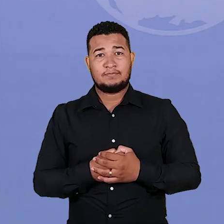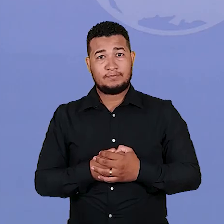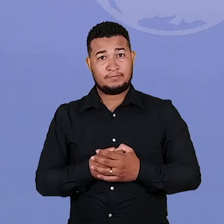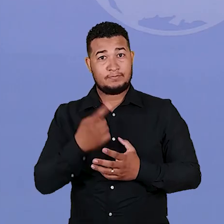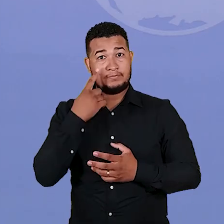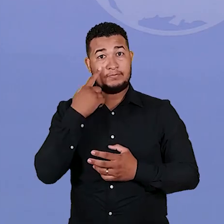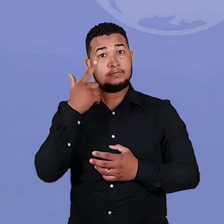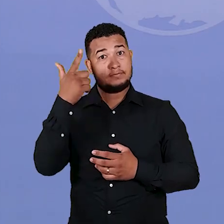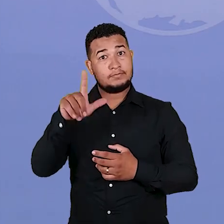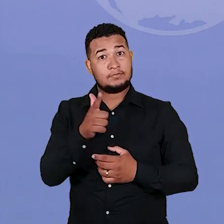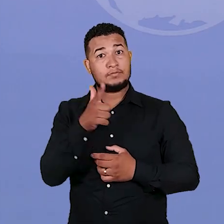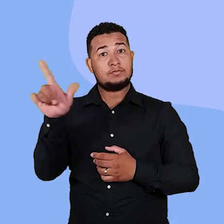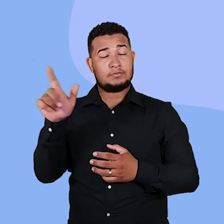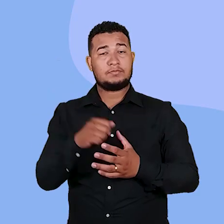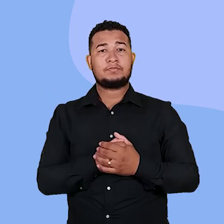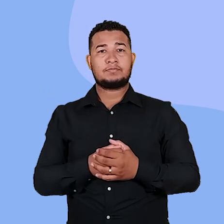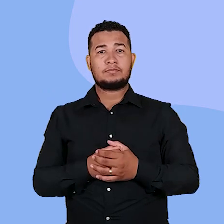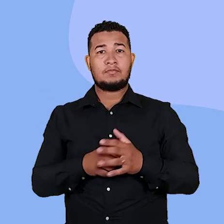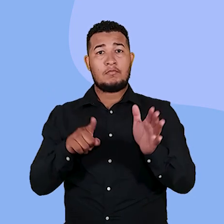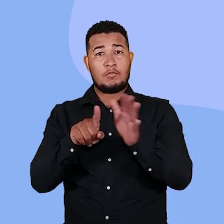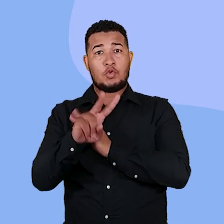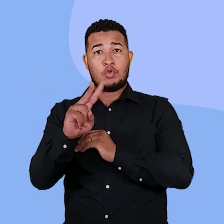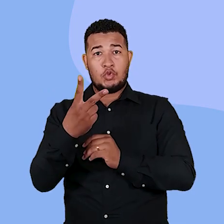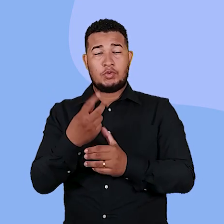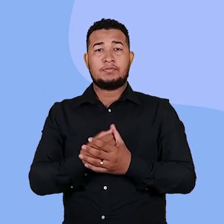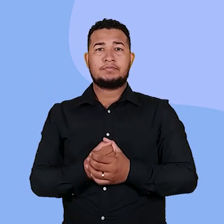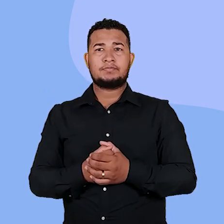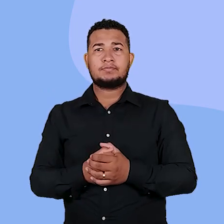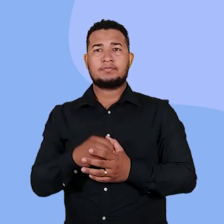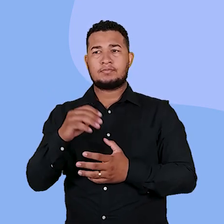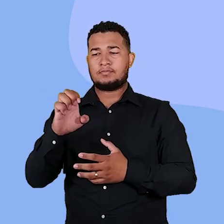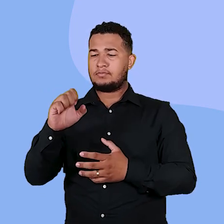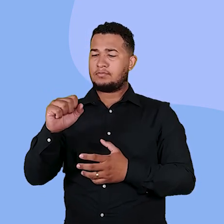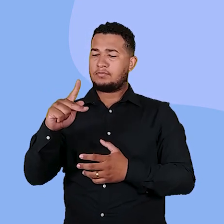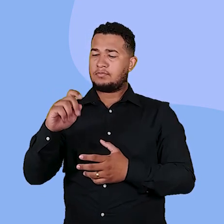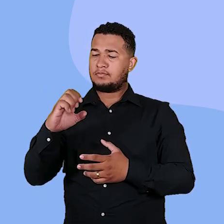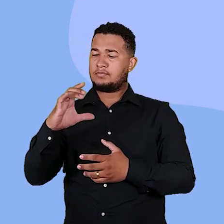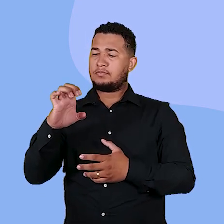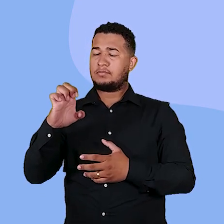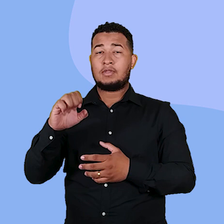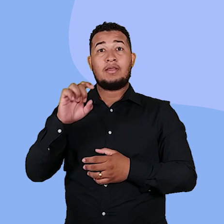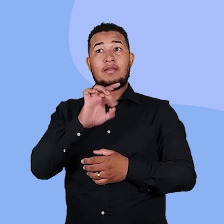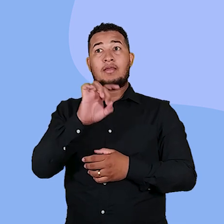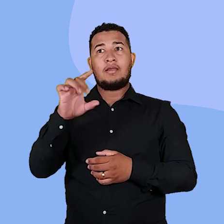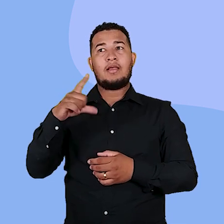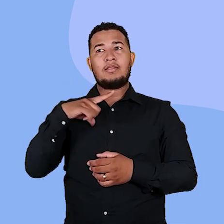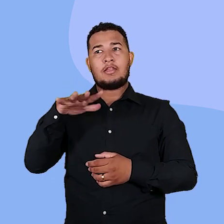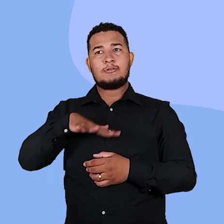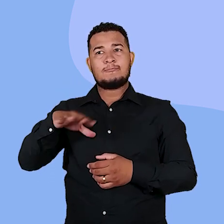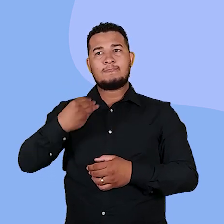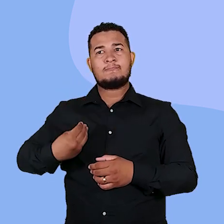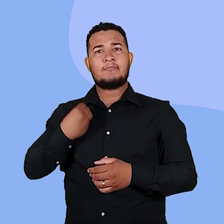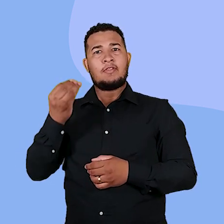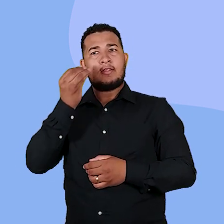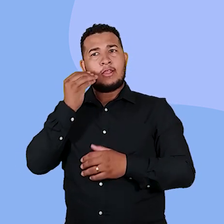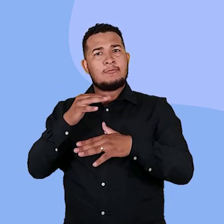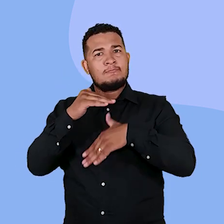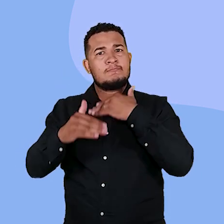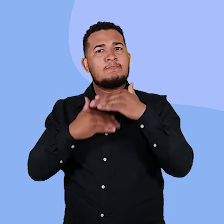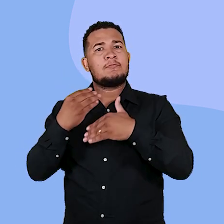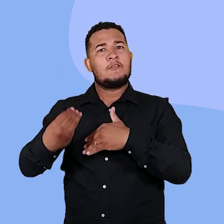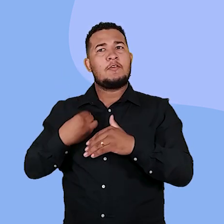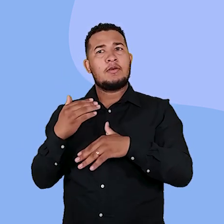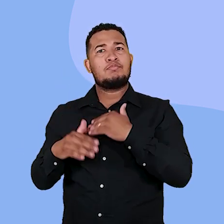é diferente. Próxima questão. Questão 2. Cada espécie ocupa um lugar no espaço onde busca